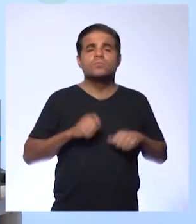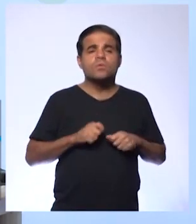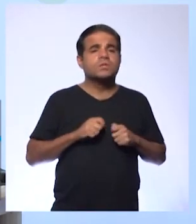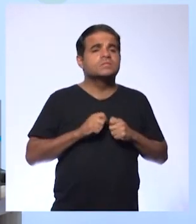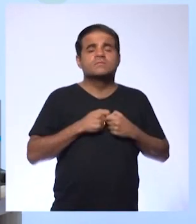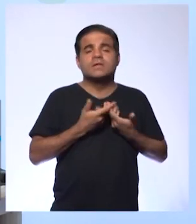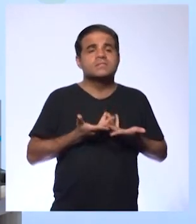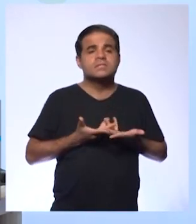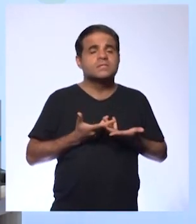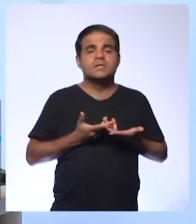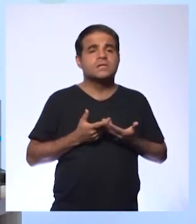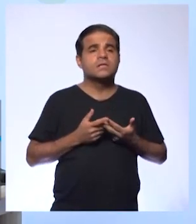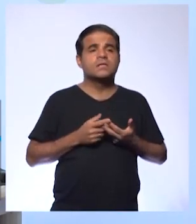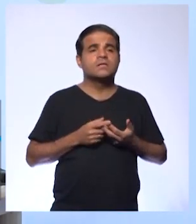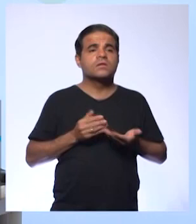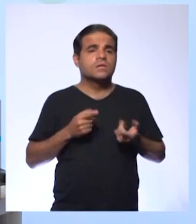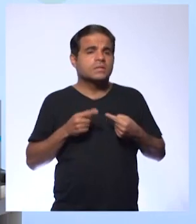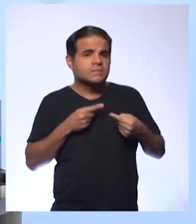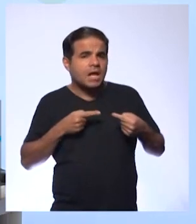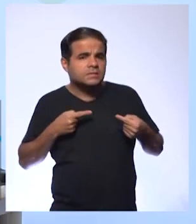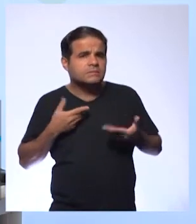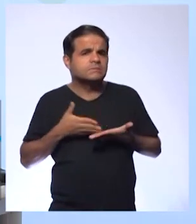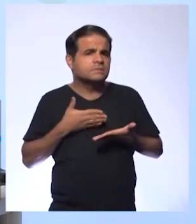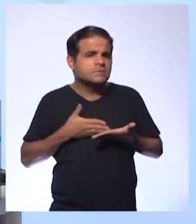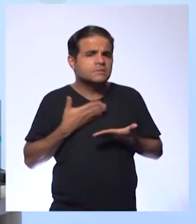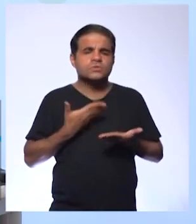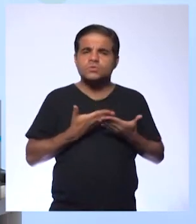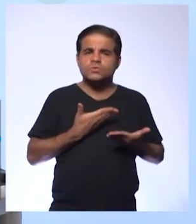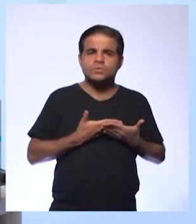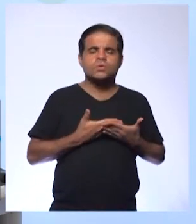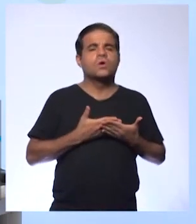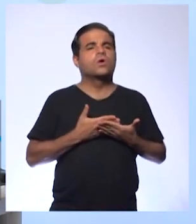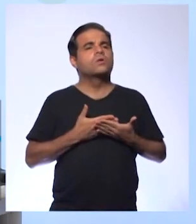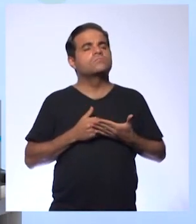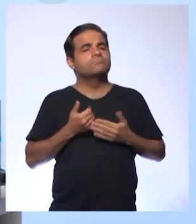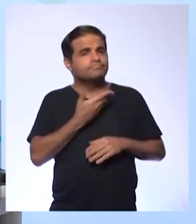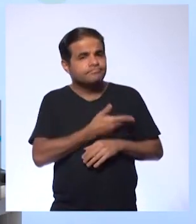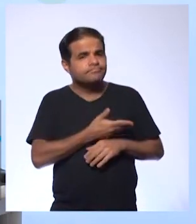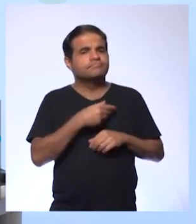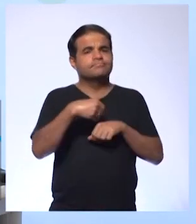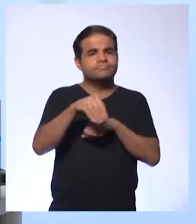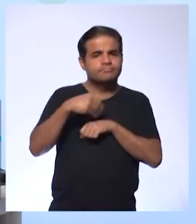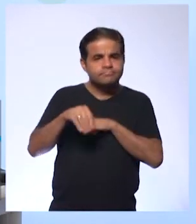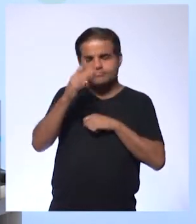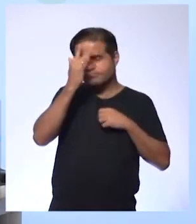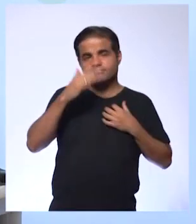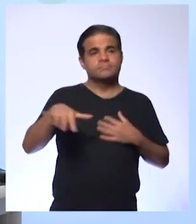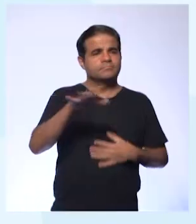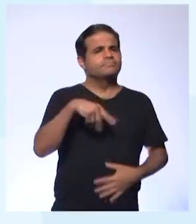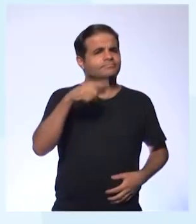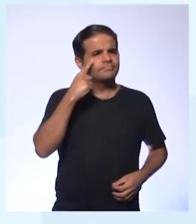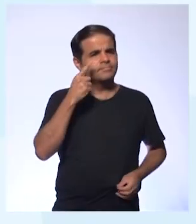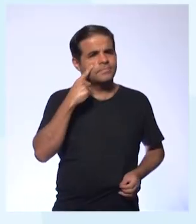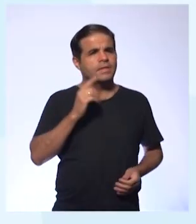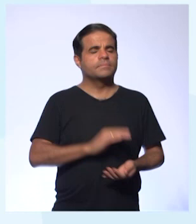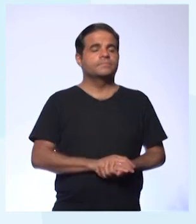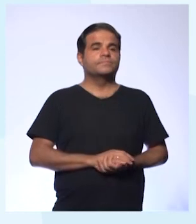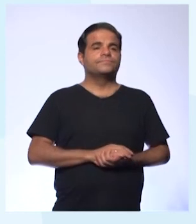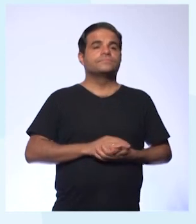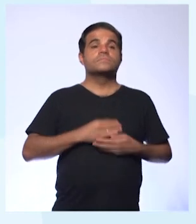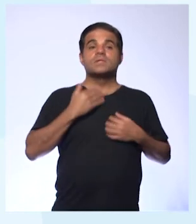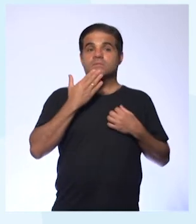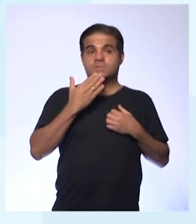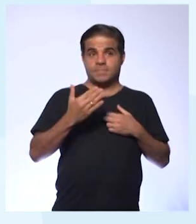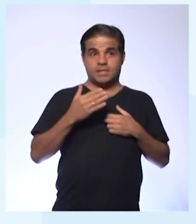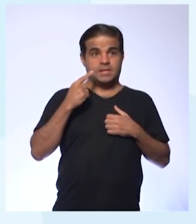acabam fazendo aí em cartilhas de escola aí, né, e costumeiramente passando aí para a população. Vamos ver aí. Então, o que eles pedem